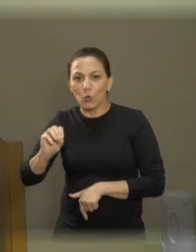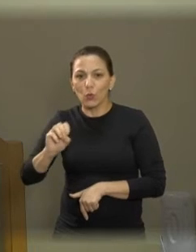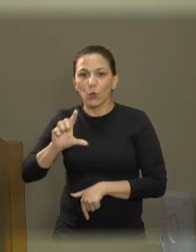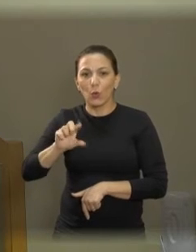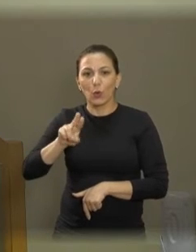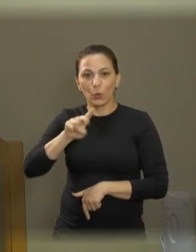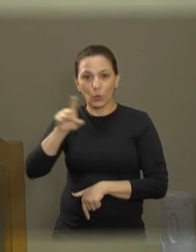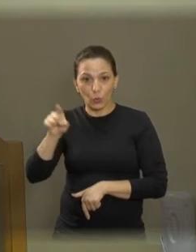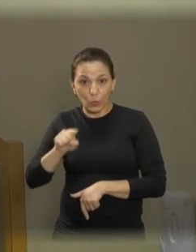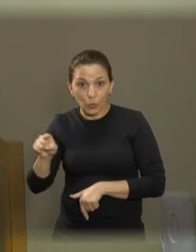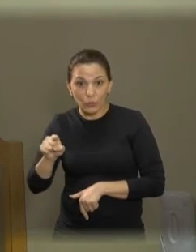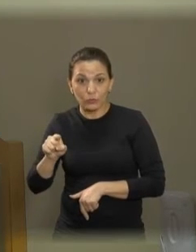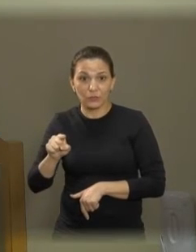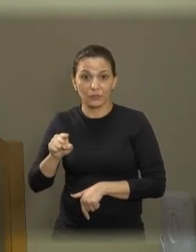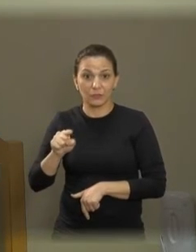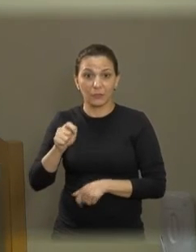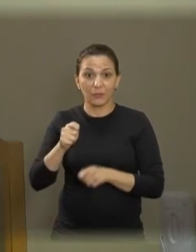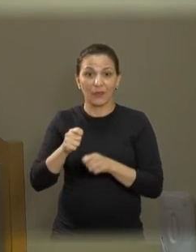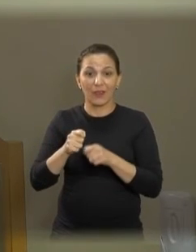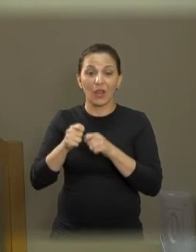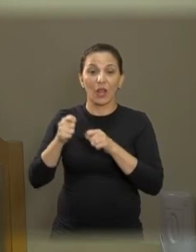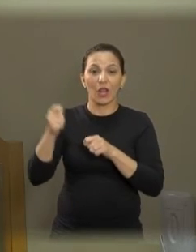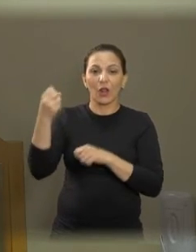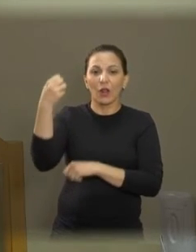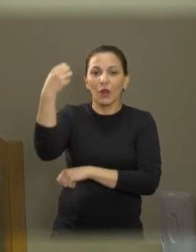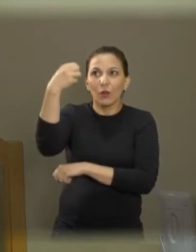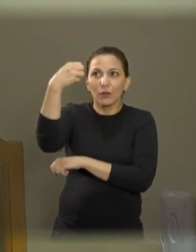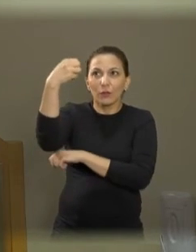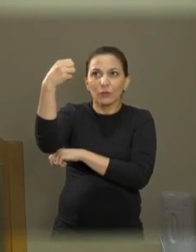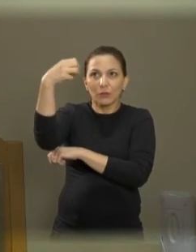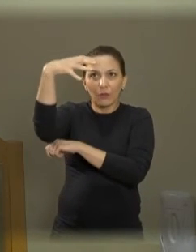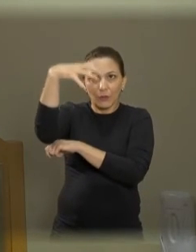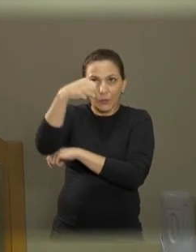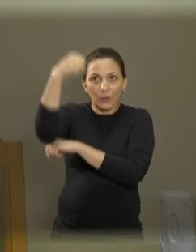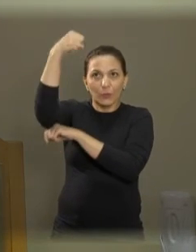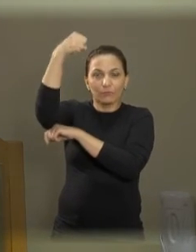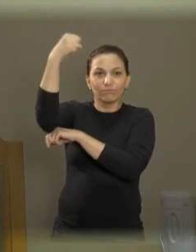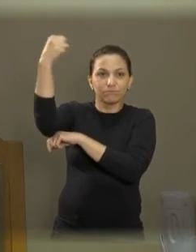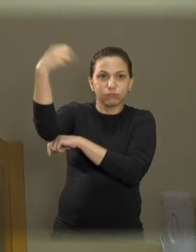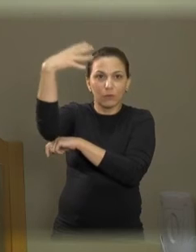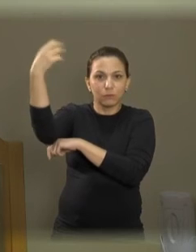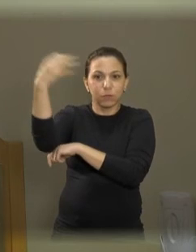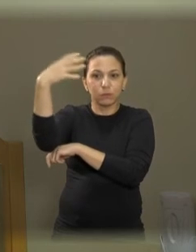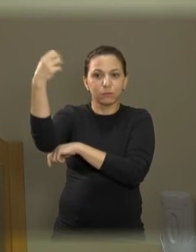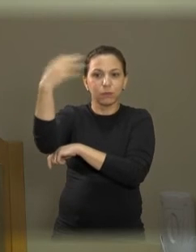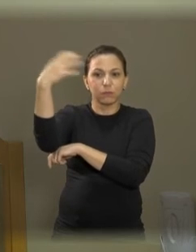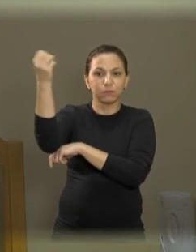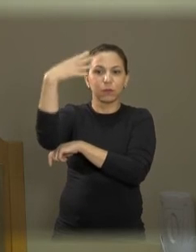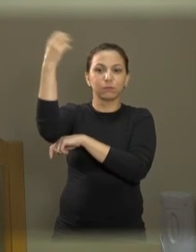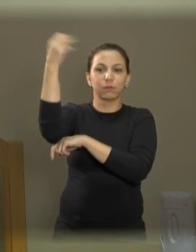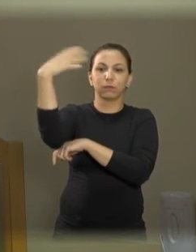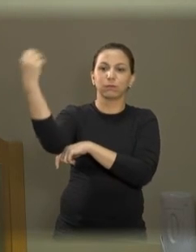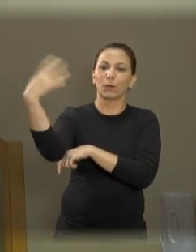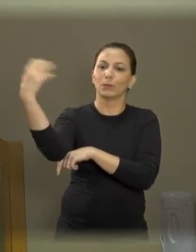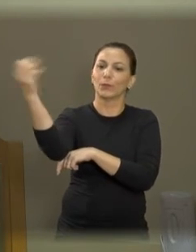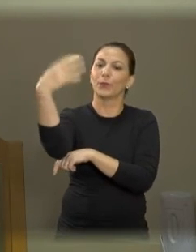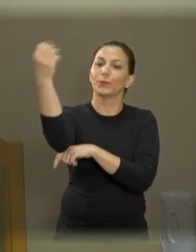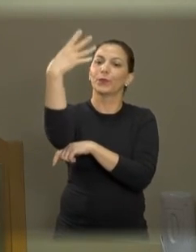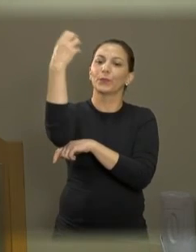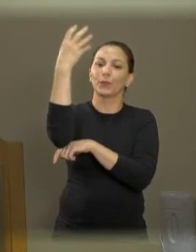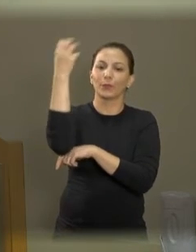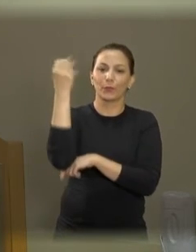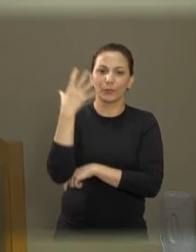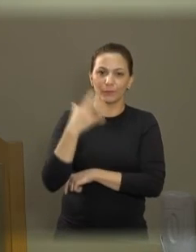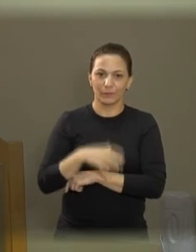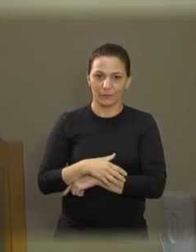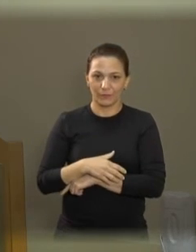do lado, e ele é responsável por acender a luz no final da tarde. E ali ele criou os filhos. E meu pai foi trabalhar numa